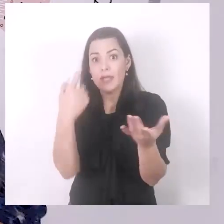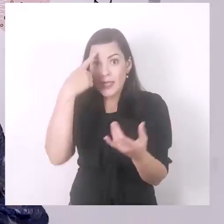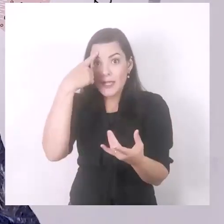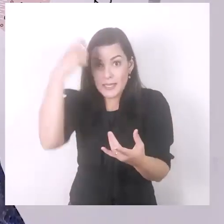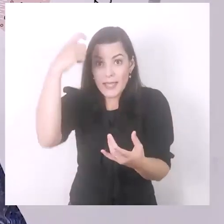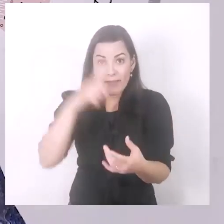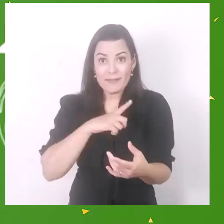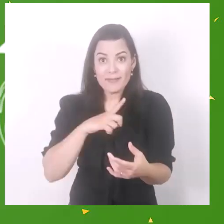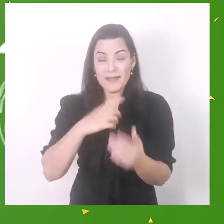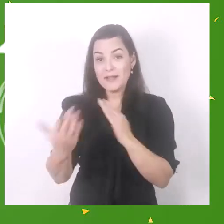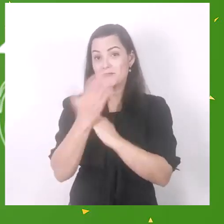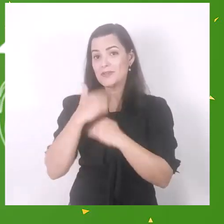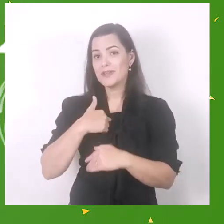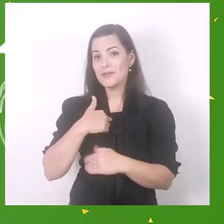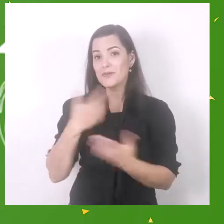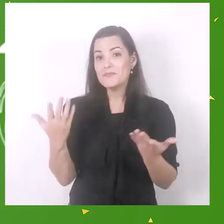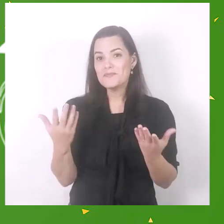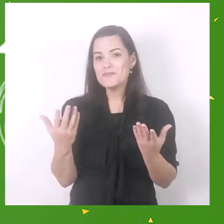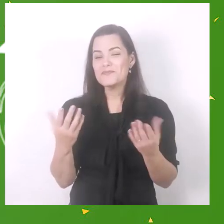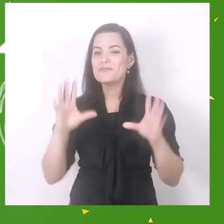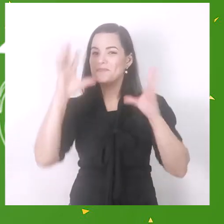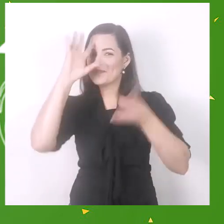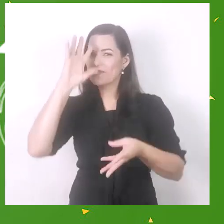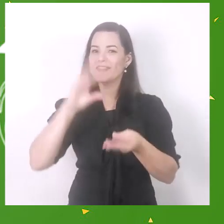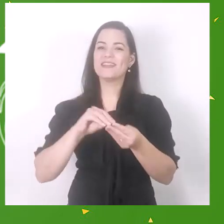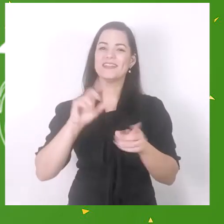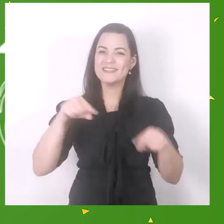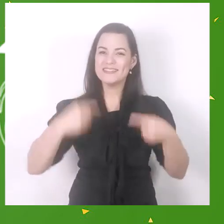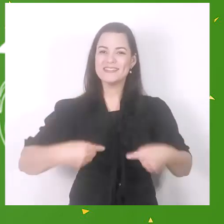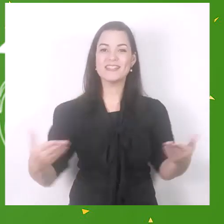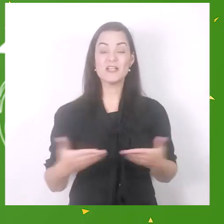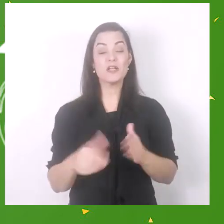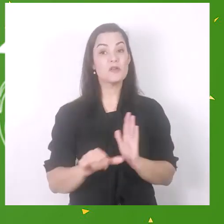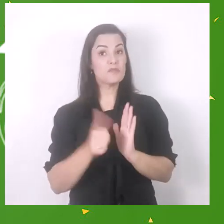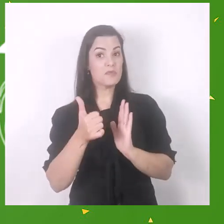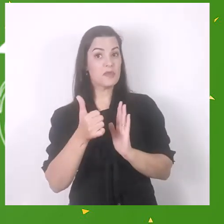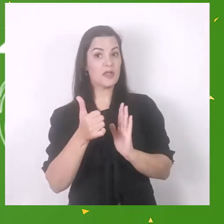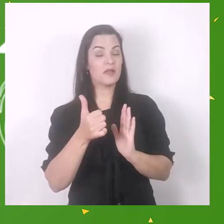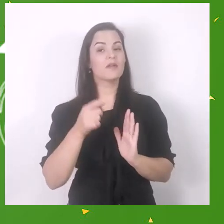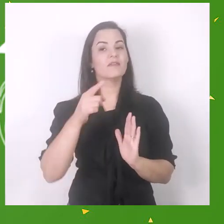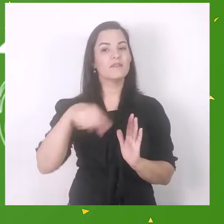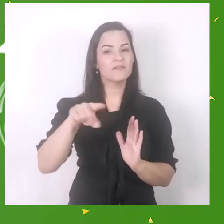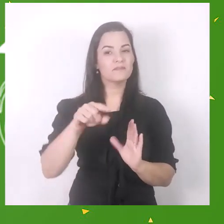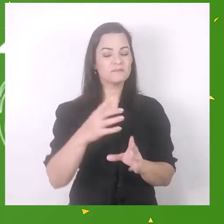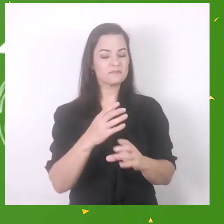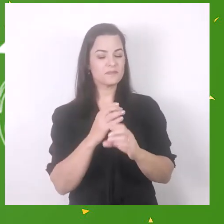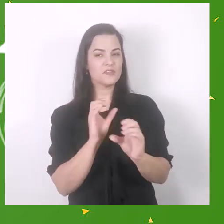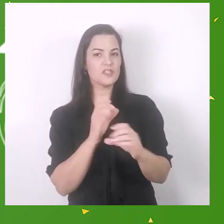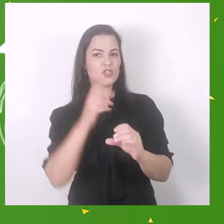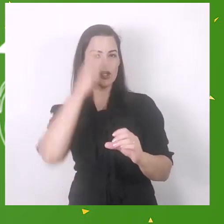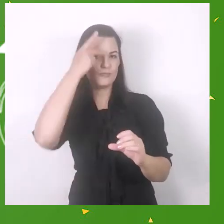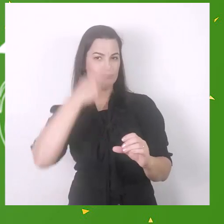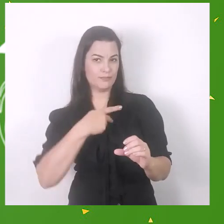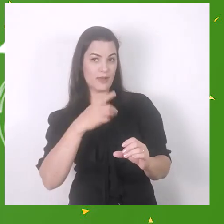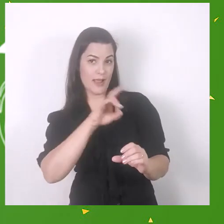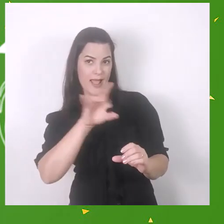a síntese do nosso desafio. Então, primeiro, vocês serão engenheiros e vão imaginar